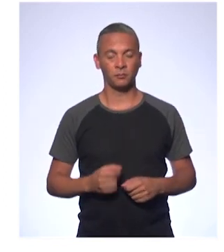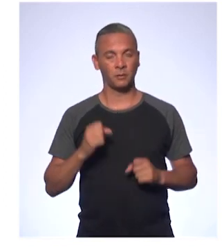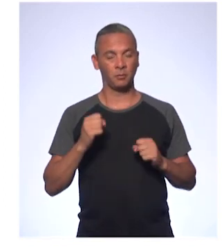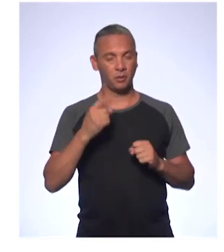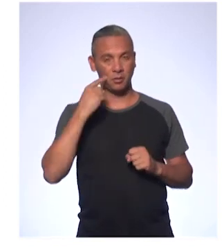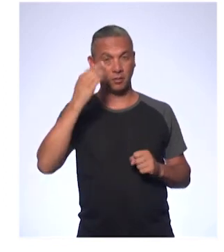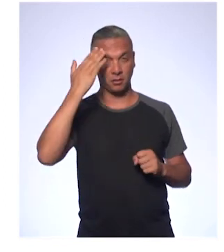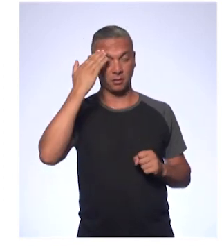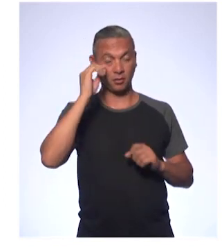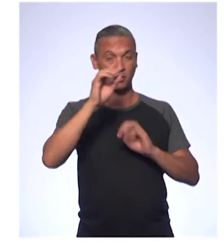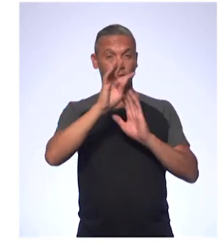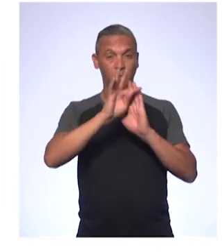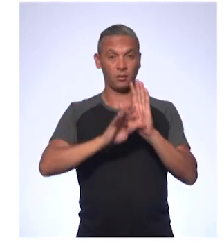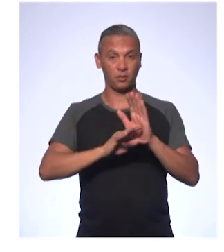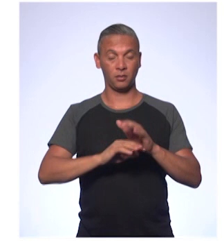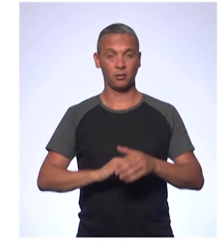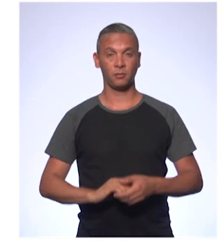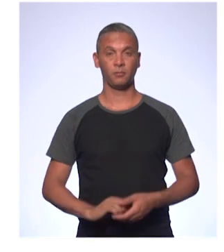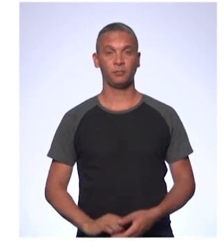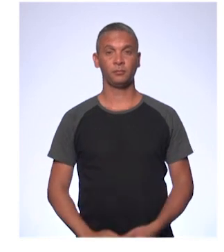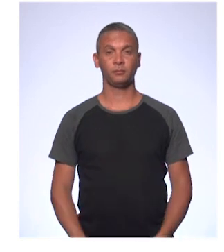possível entendimento do texto.